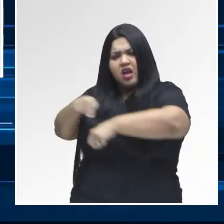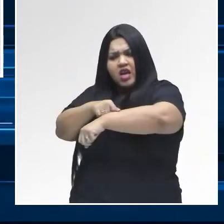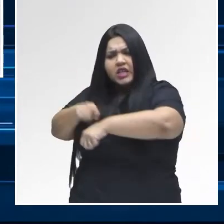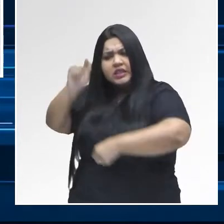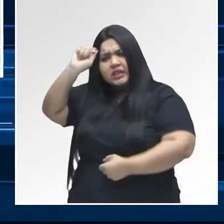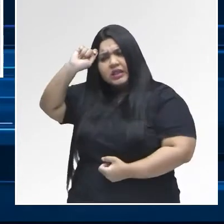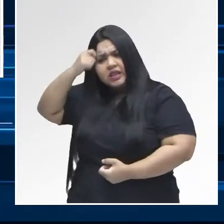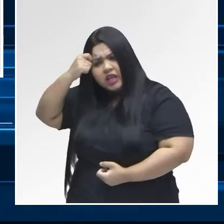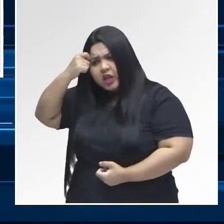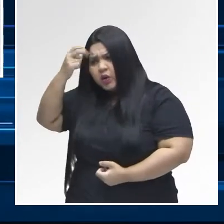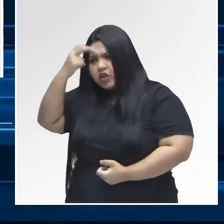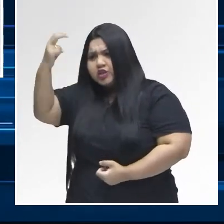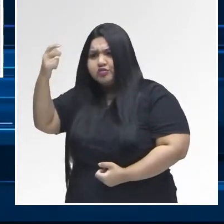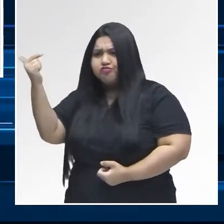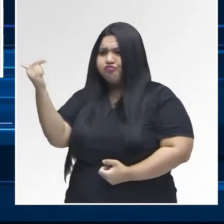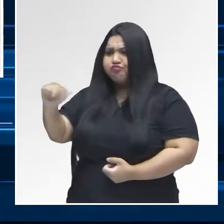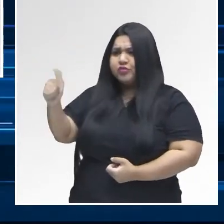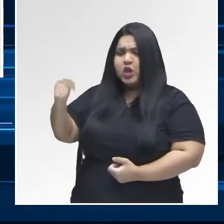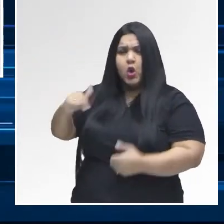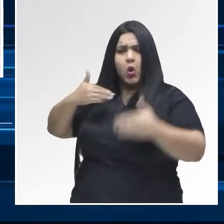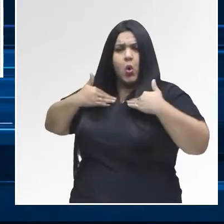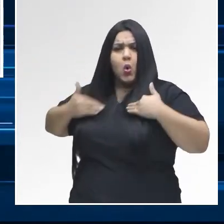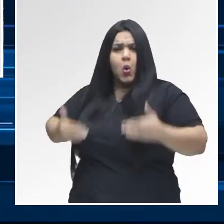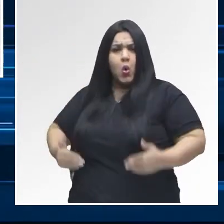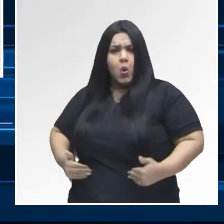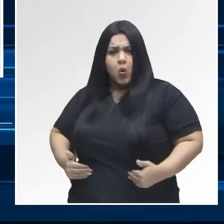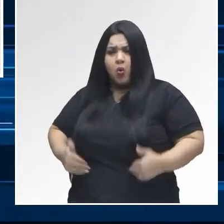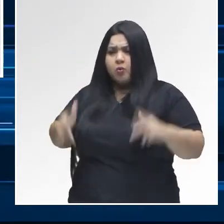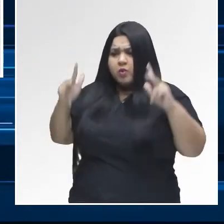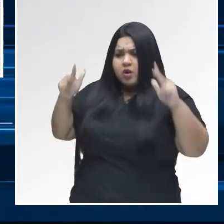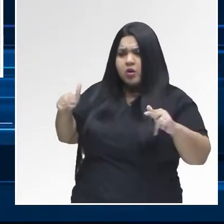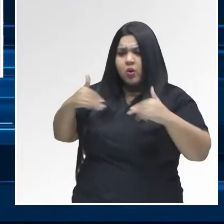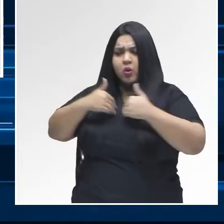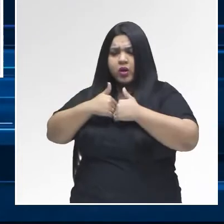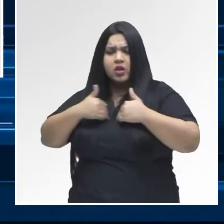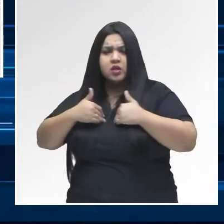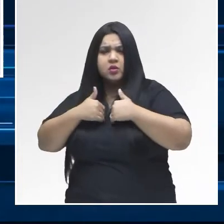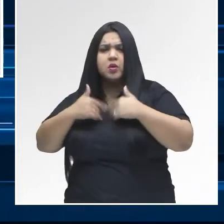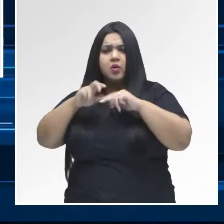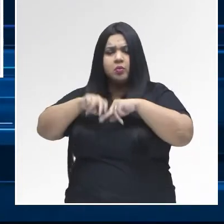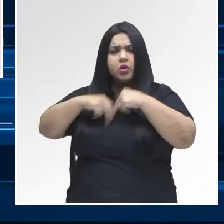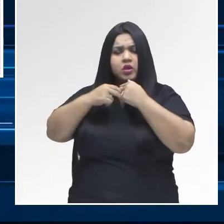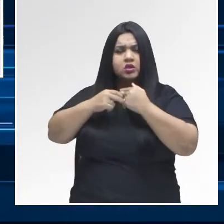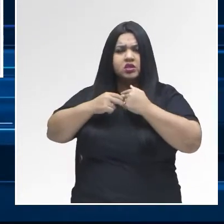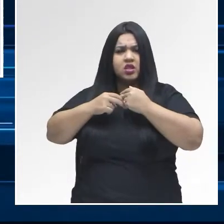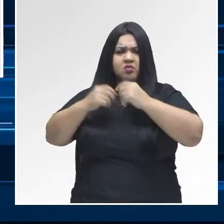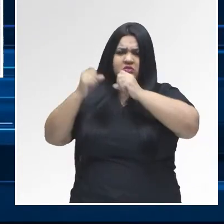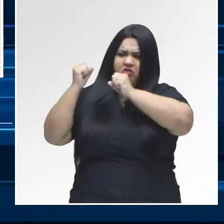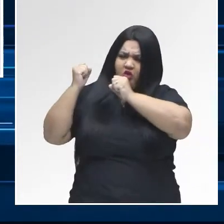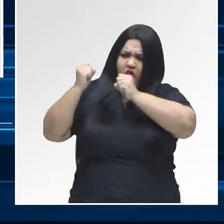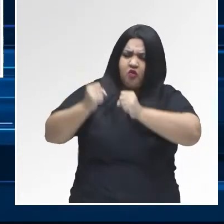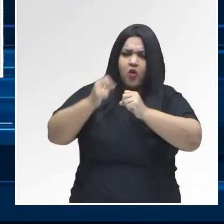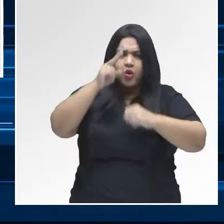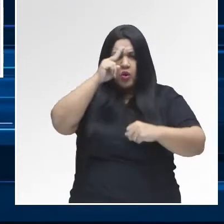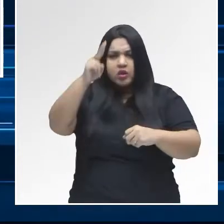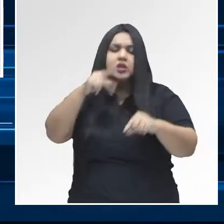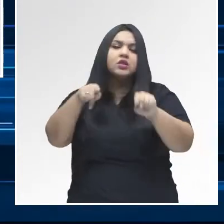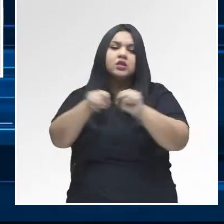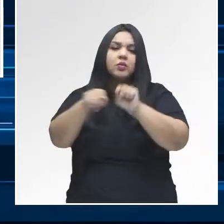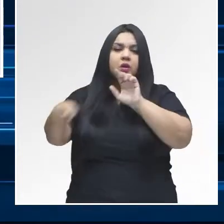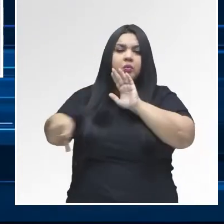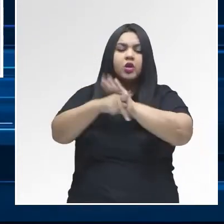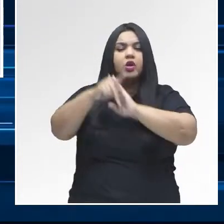são inteligentes, que o corpo deles era semelhante a de animais, como por exemplo de animais de carga. E ainda, a própria